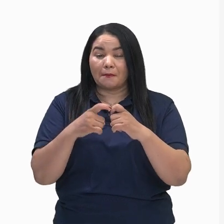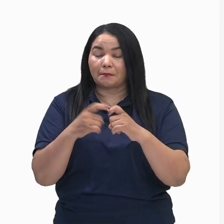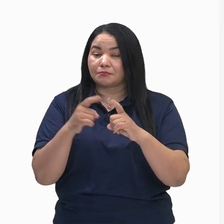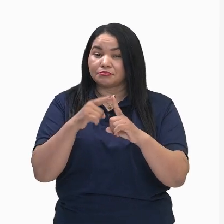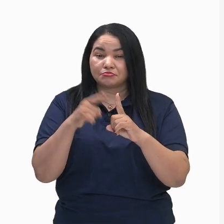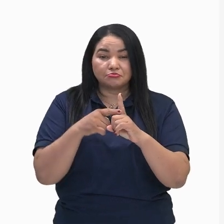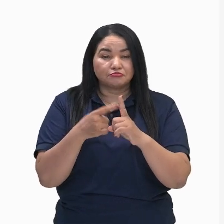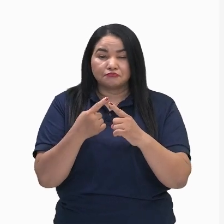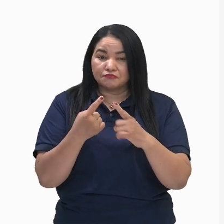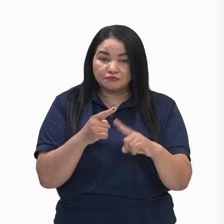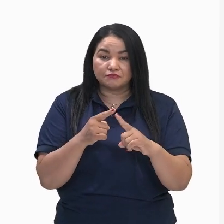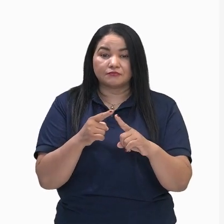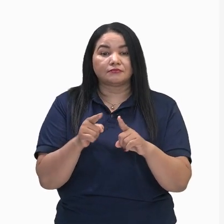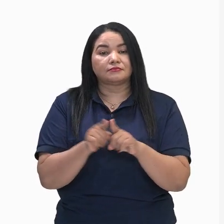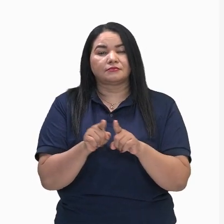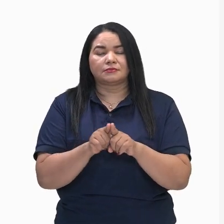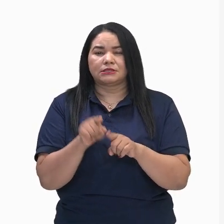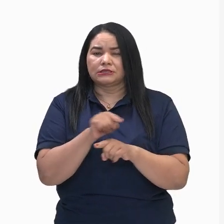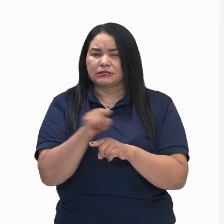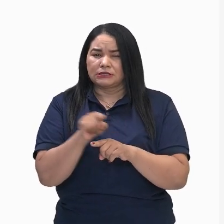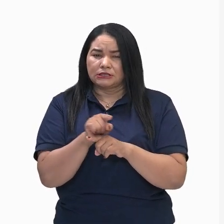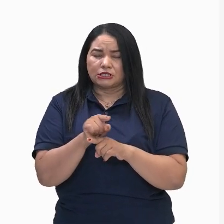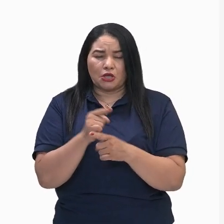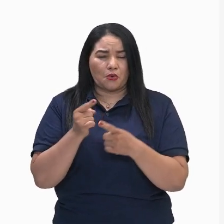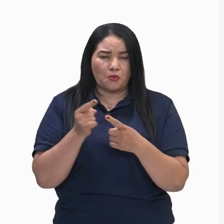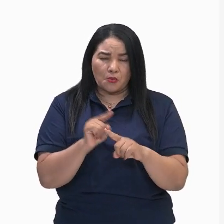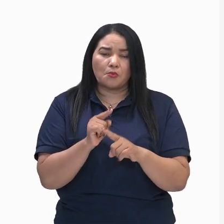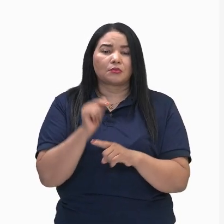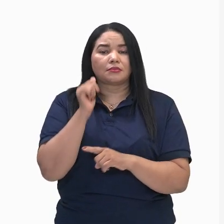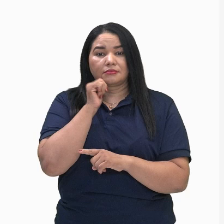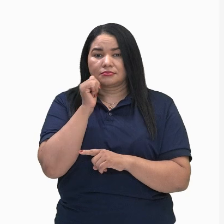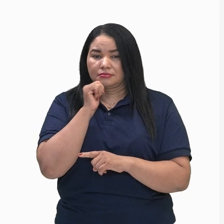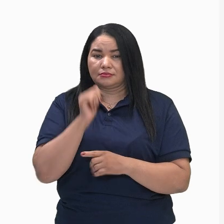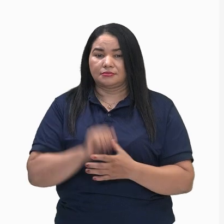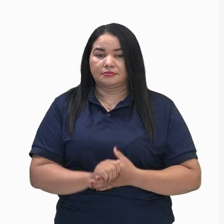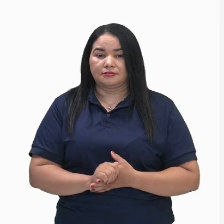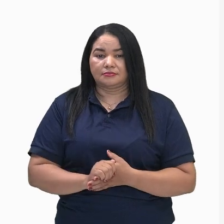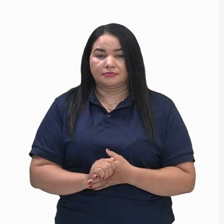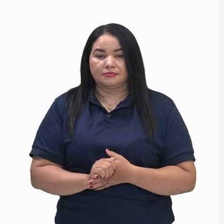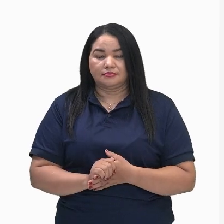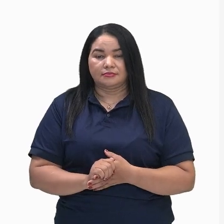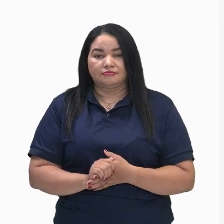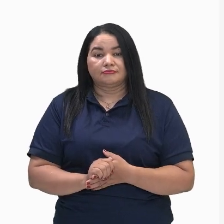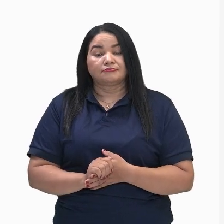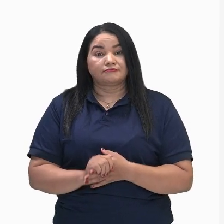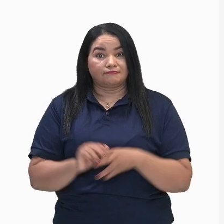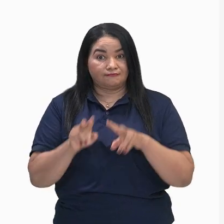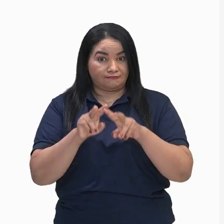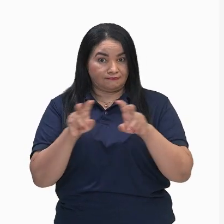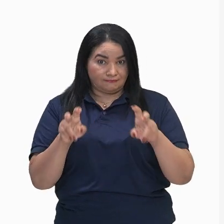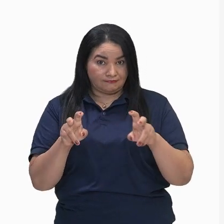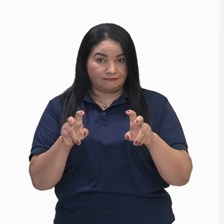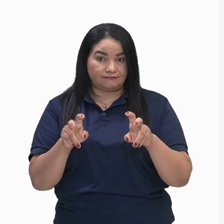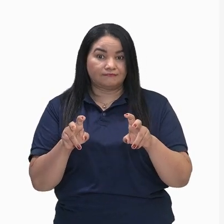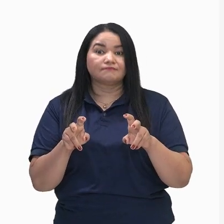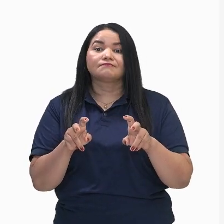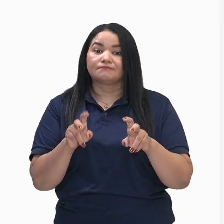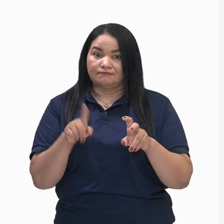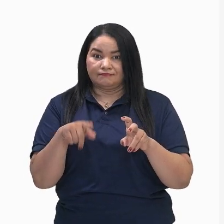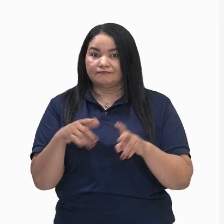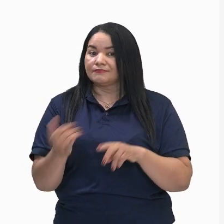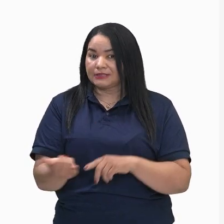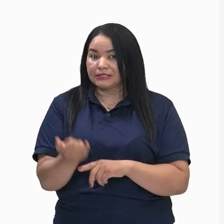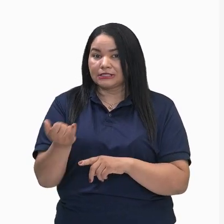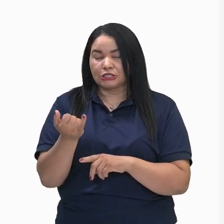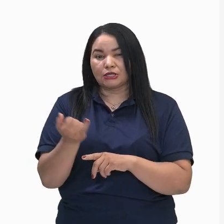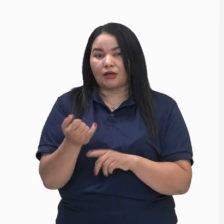obstétrica, uma forma desumanizada das mulheres. Olha aí o título. O título já diz,